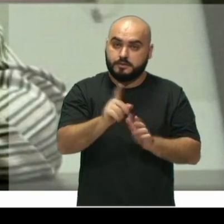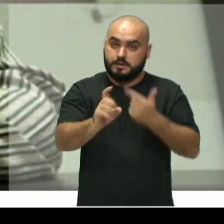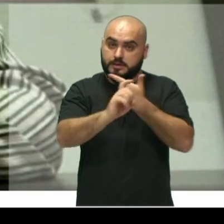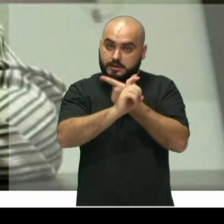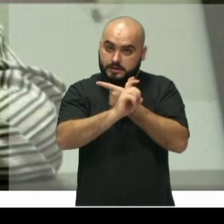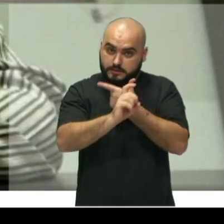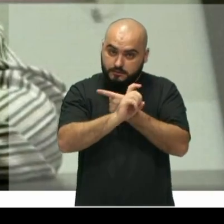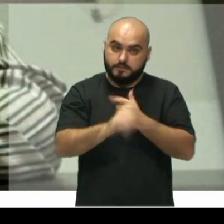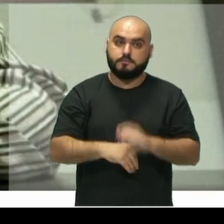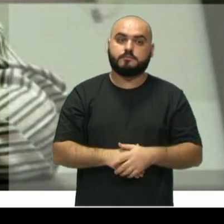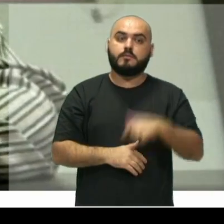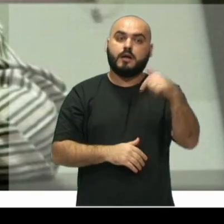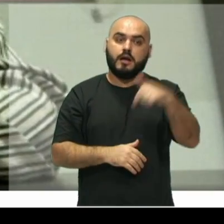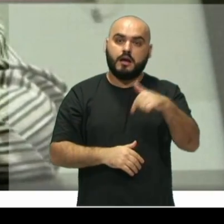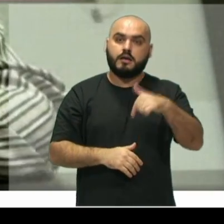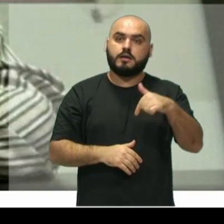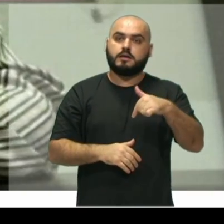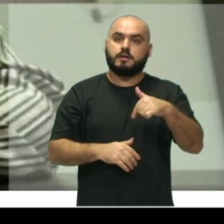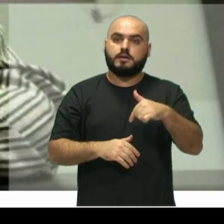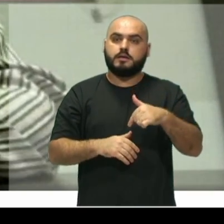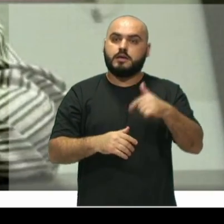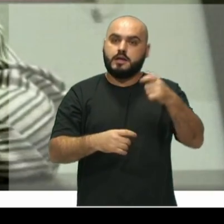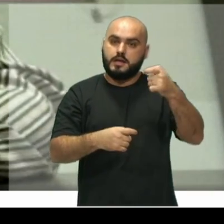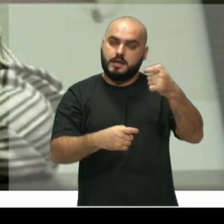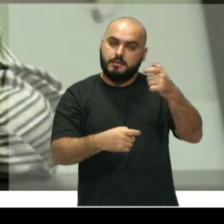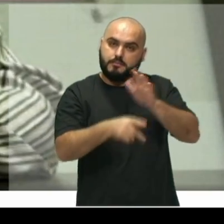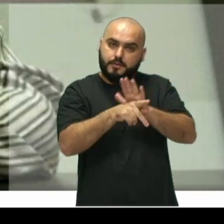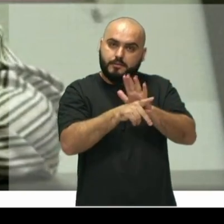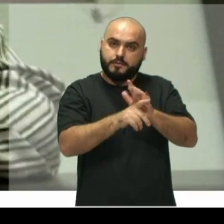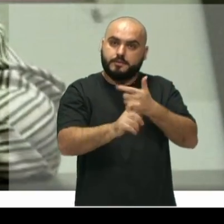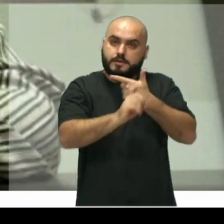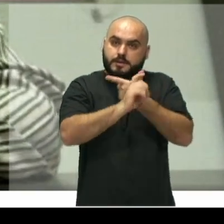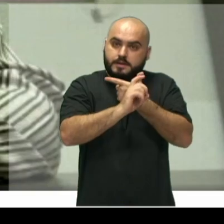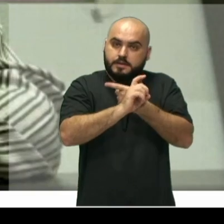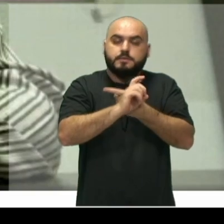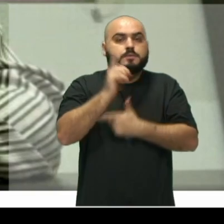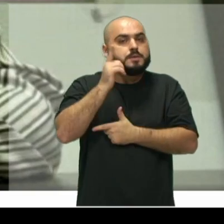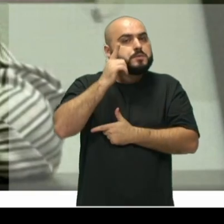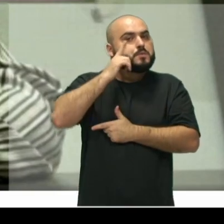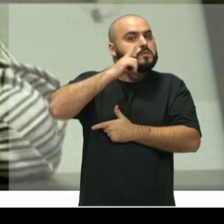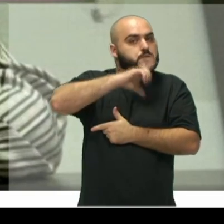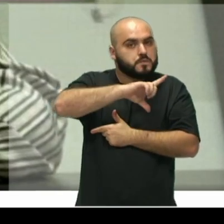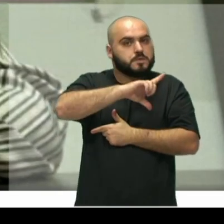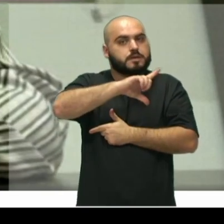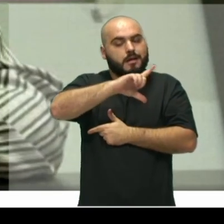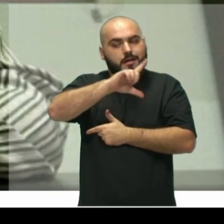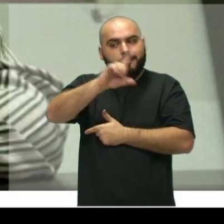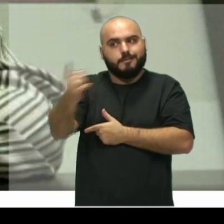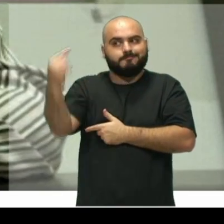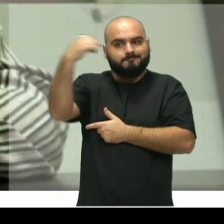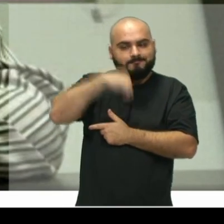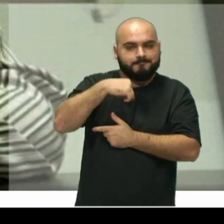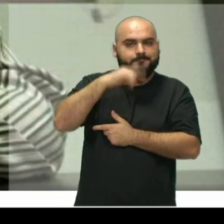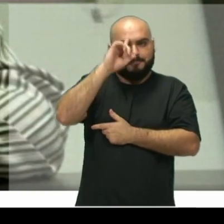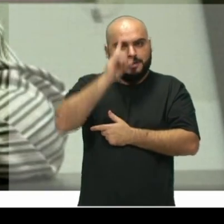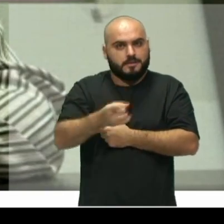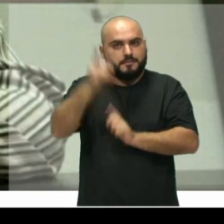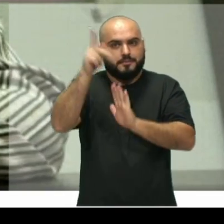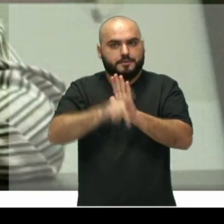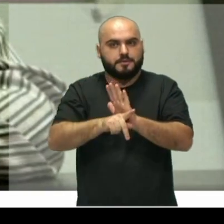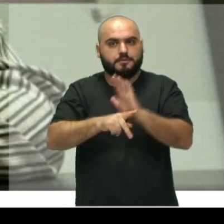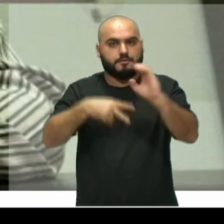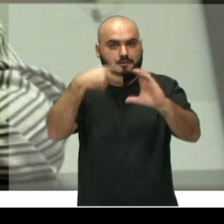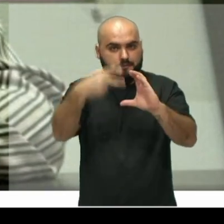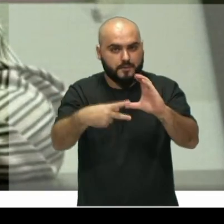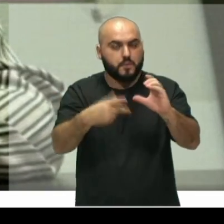Legislativo para poder trazer o debate, mas é preciso que o Executivo também possa ser o proponente dessa